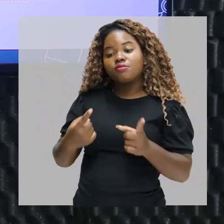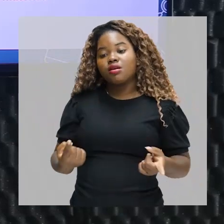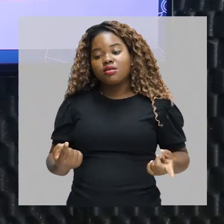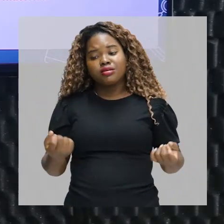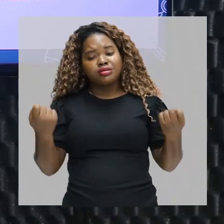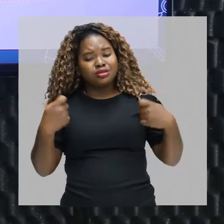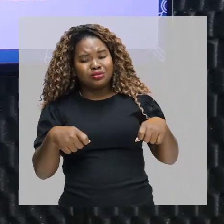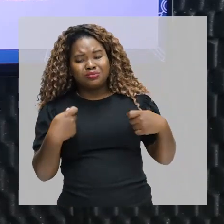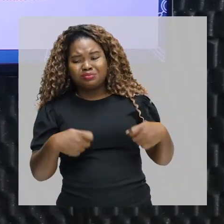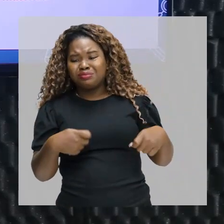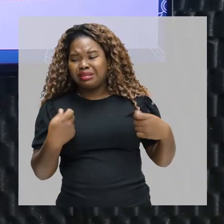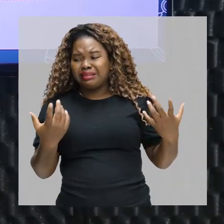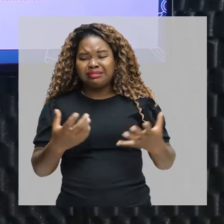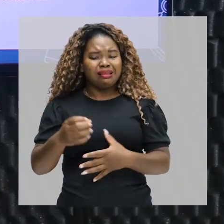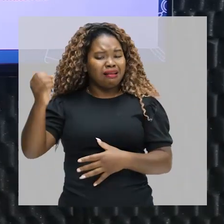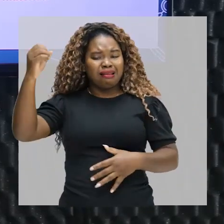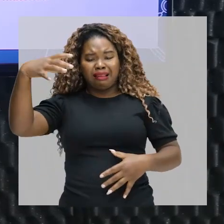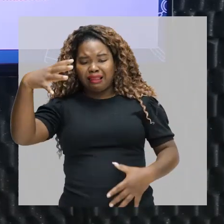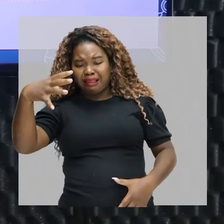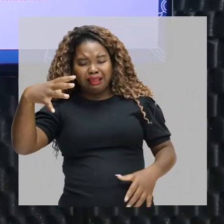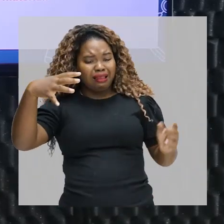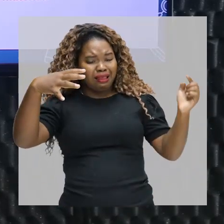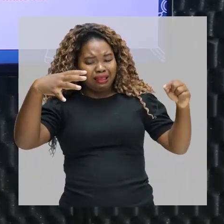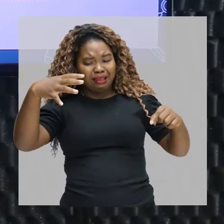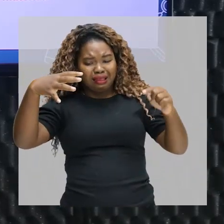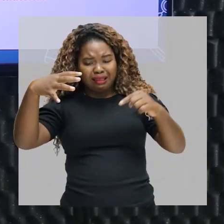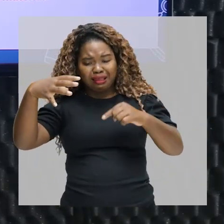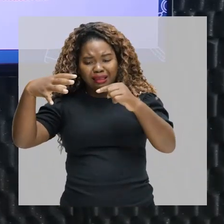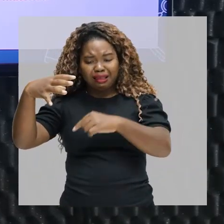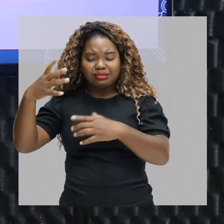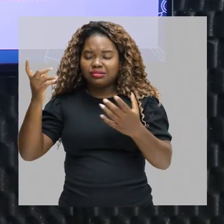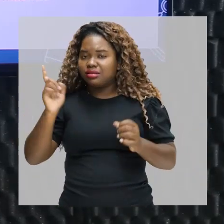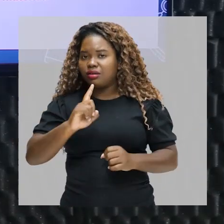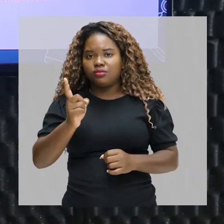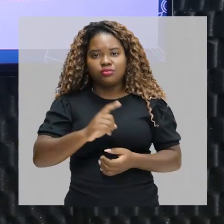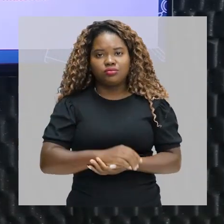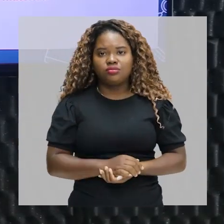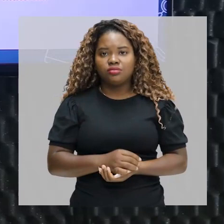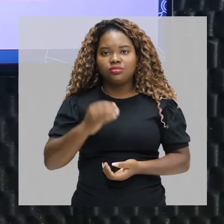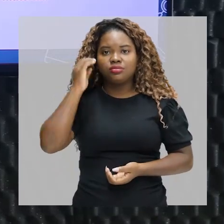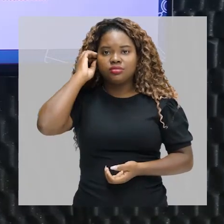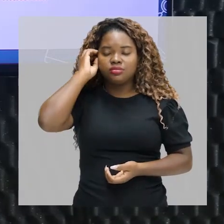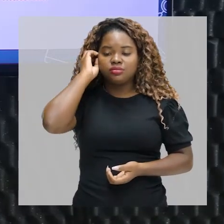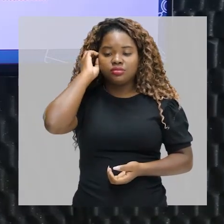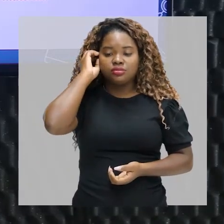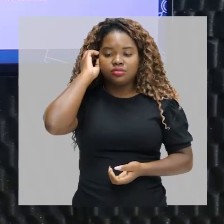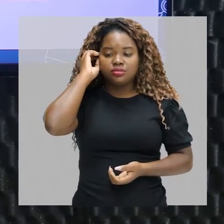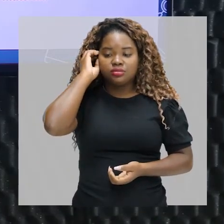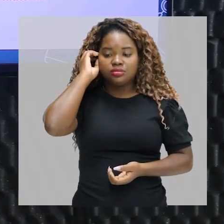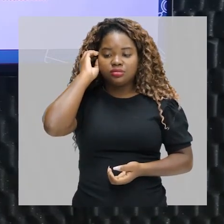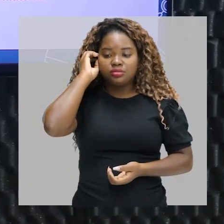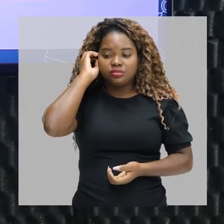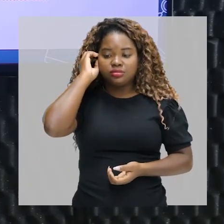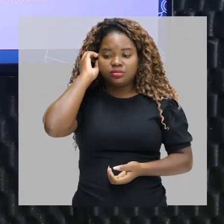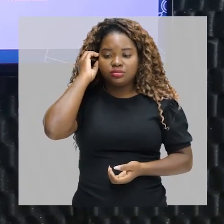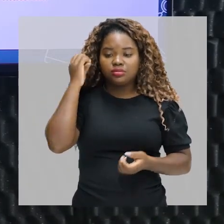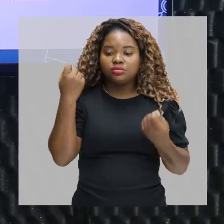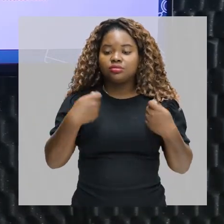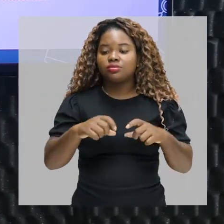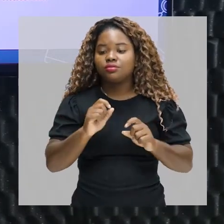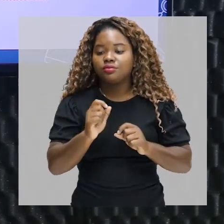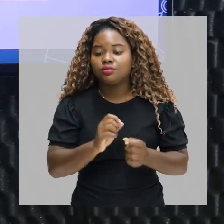não necessariamente tem que ter essa luz para poder ela se propagar, tá ok? Ele só tem que ter o quê?